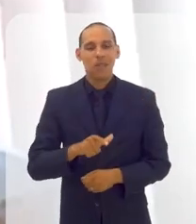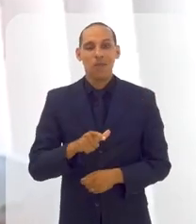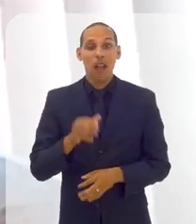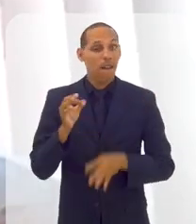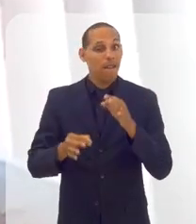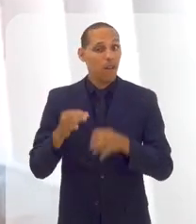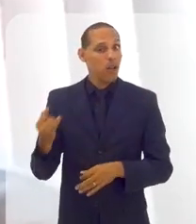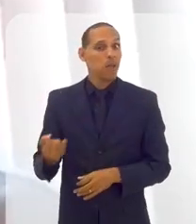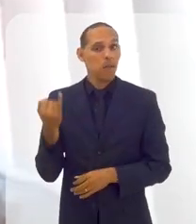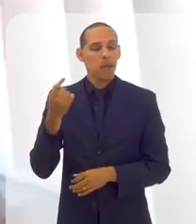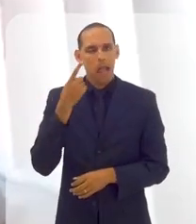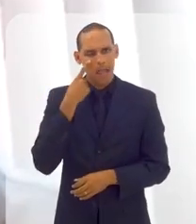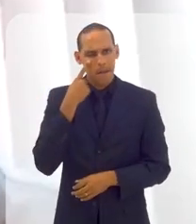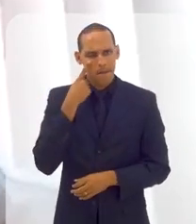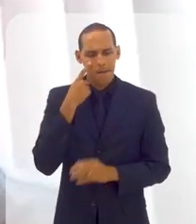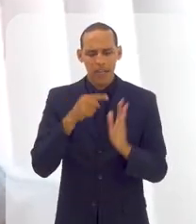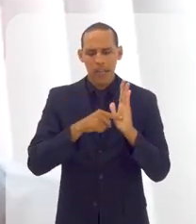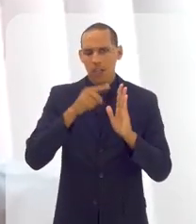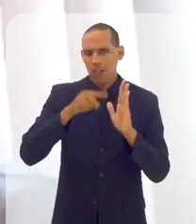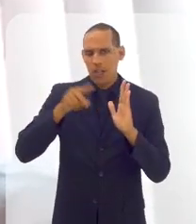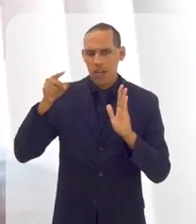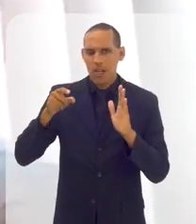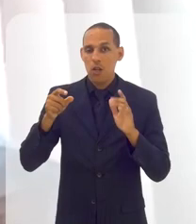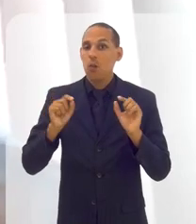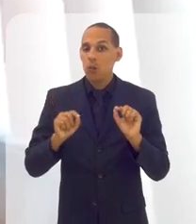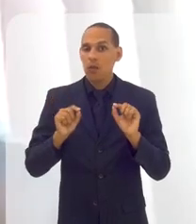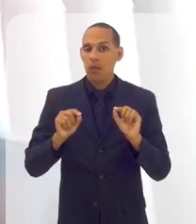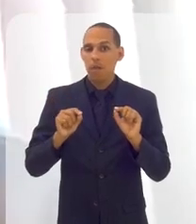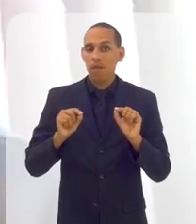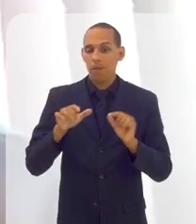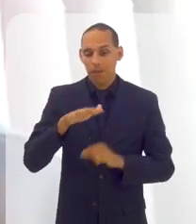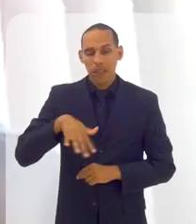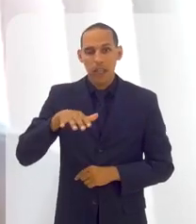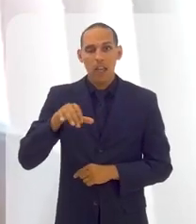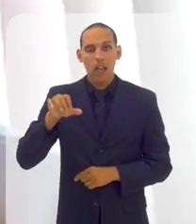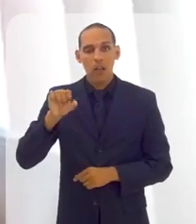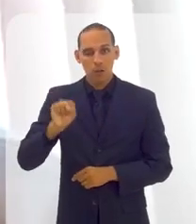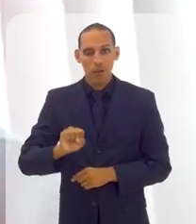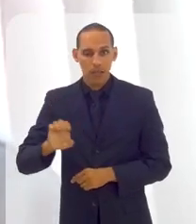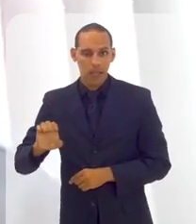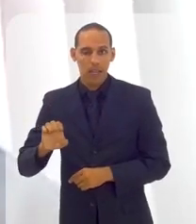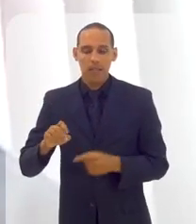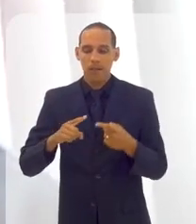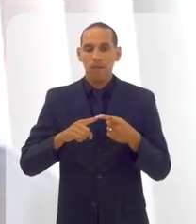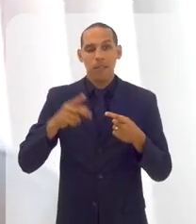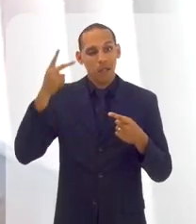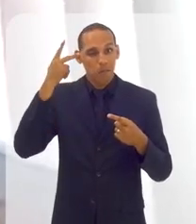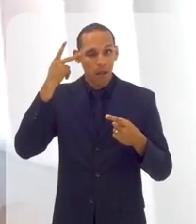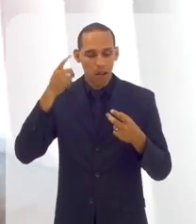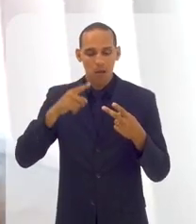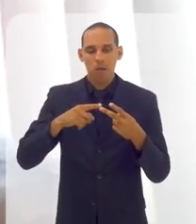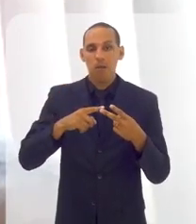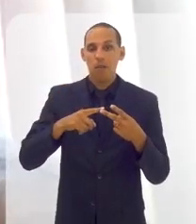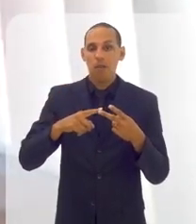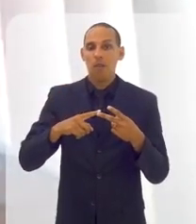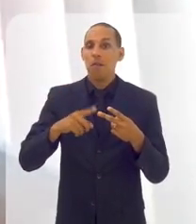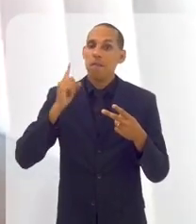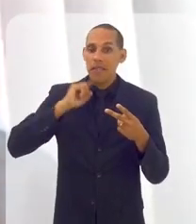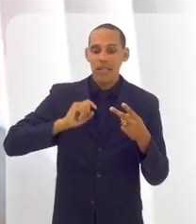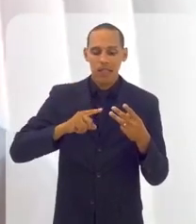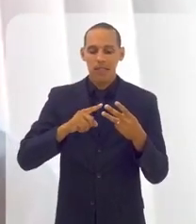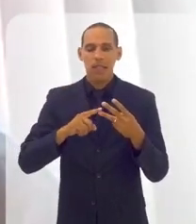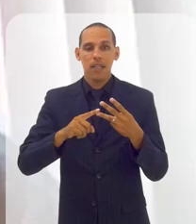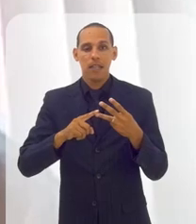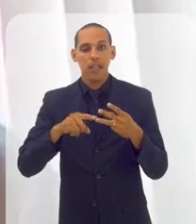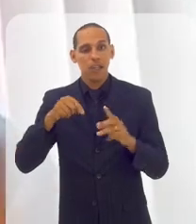é importante. Eu estava vendo um indicador dias atrás de que na região sudeste, São Paulo, Minas, Espírito Santo, Rio de